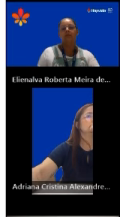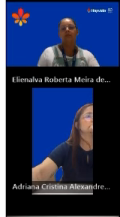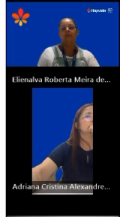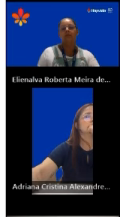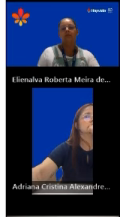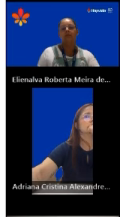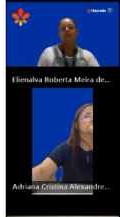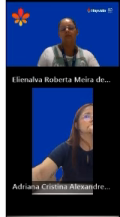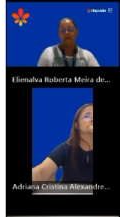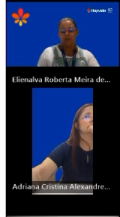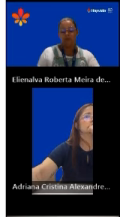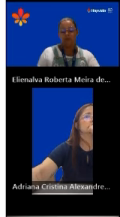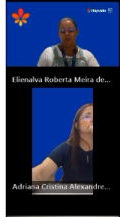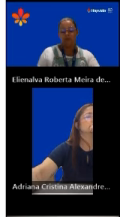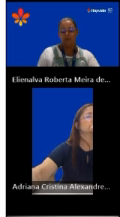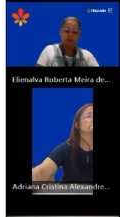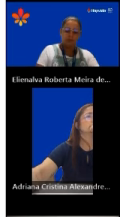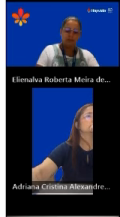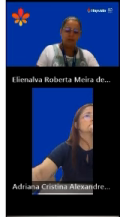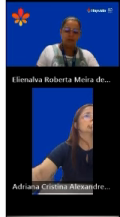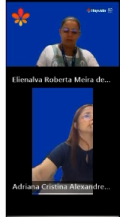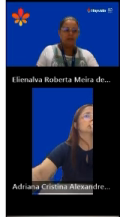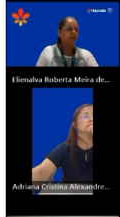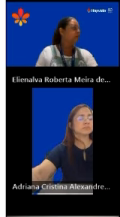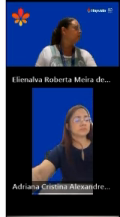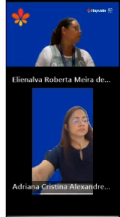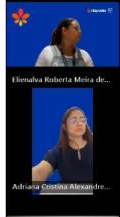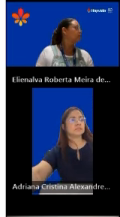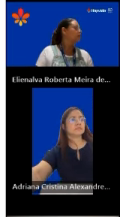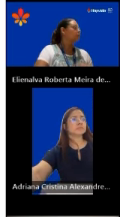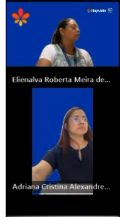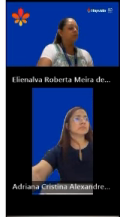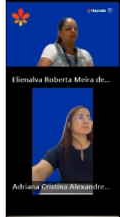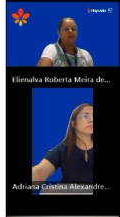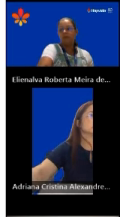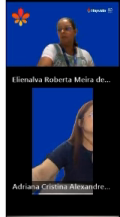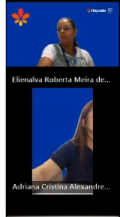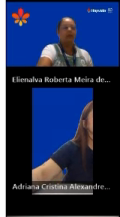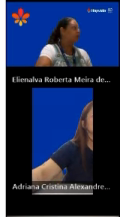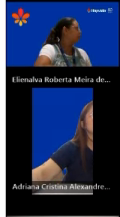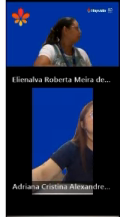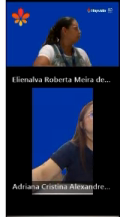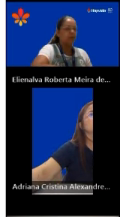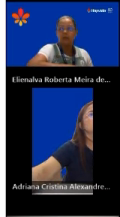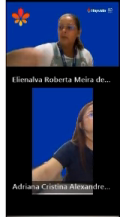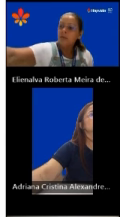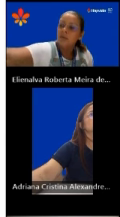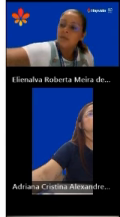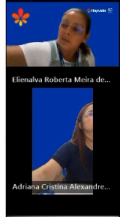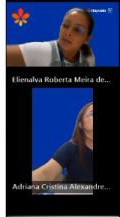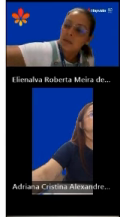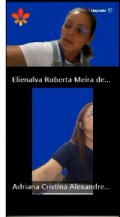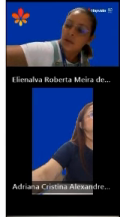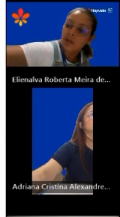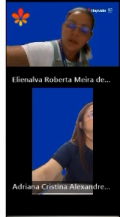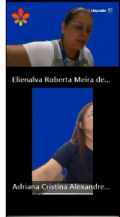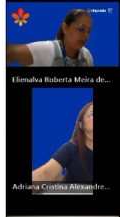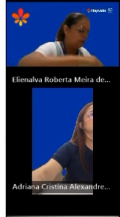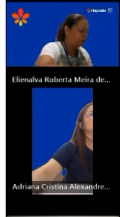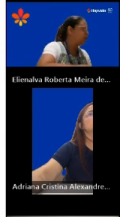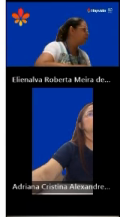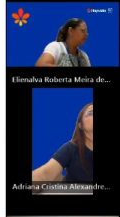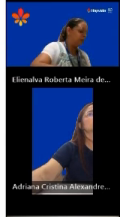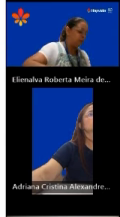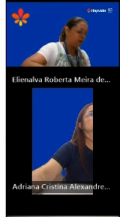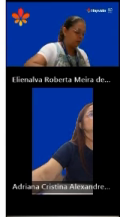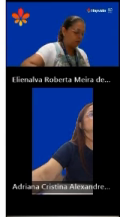vai prescrevendo, né, quer dizer, informando ali as medicações que ele quer. A prescrição, de fato, ela vai ocorrer depois da estabilização desse paciente. Ao término ali, né, estabilizou